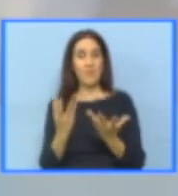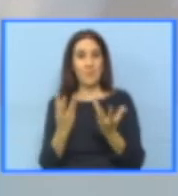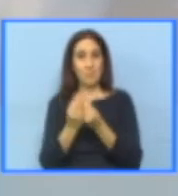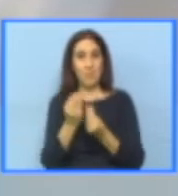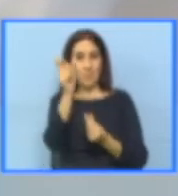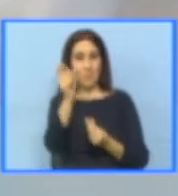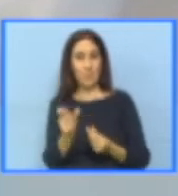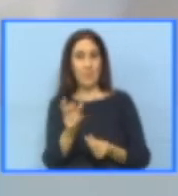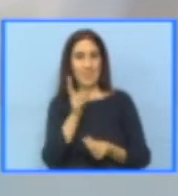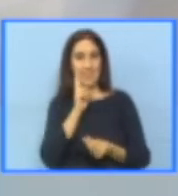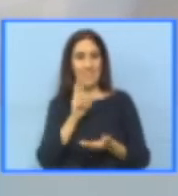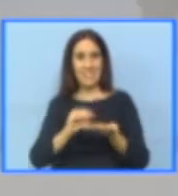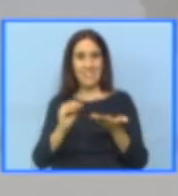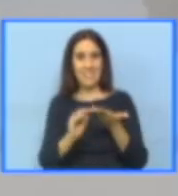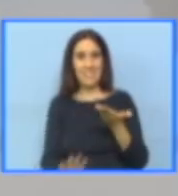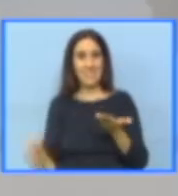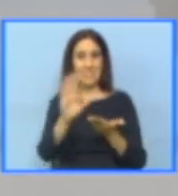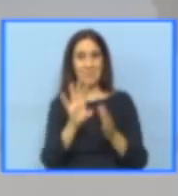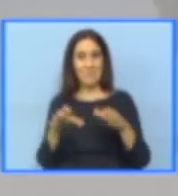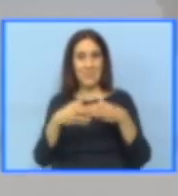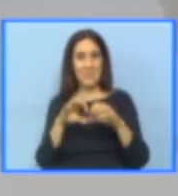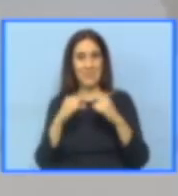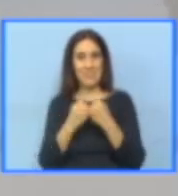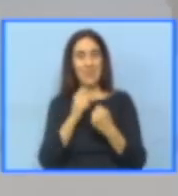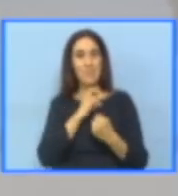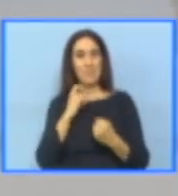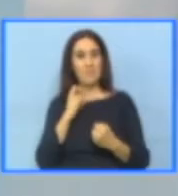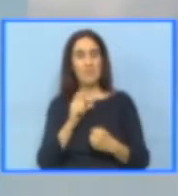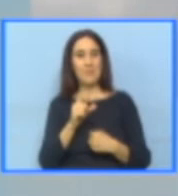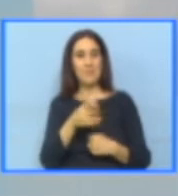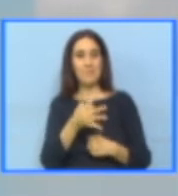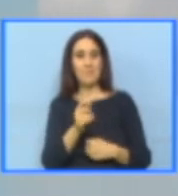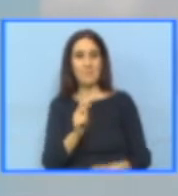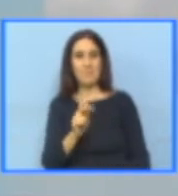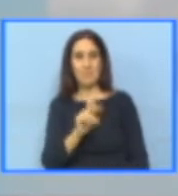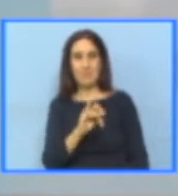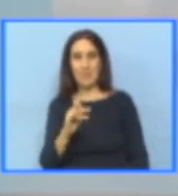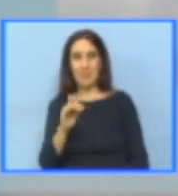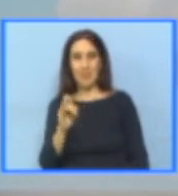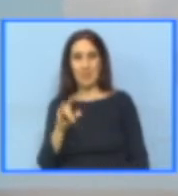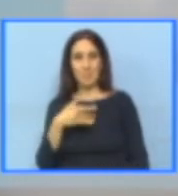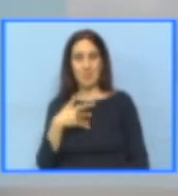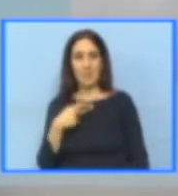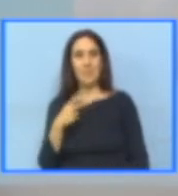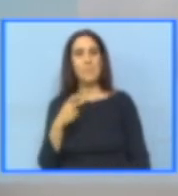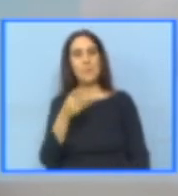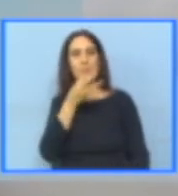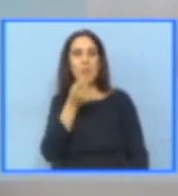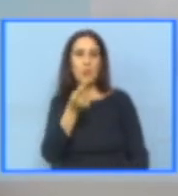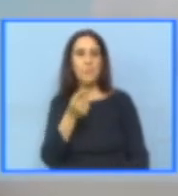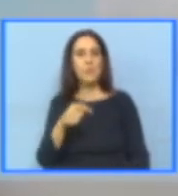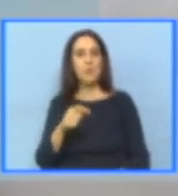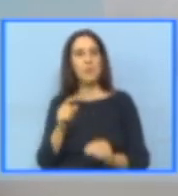do Secretariado Nacional da Pastoral Social, o Padre José Manuel Pereira de Almeida, para falar um bocadinho consigo acerca do encontro de